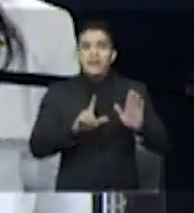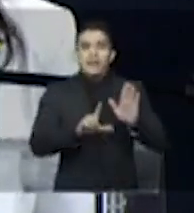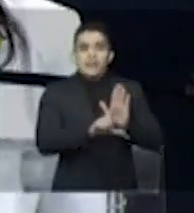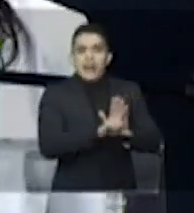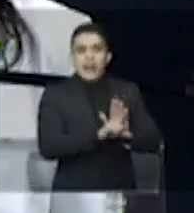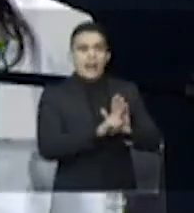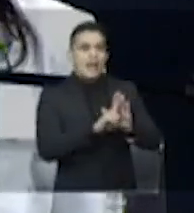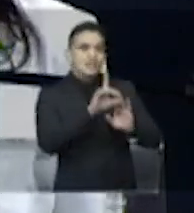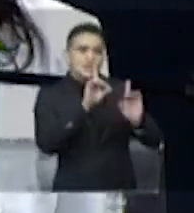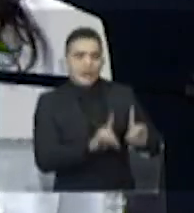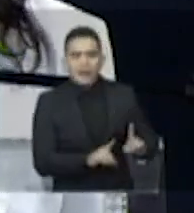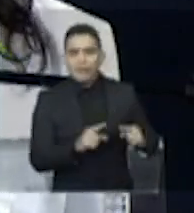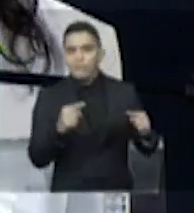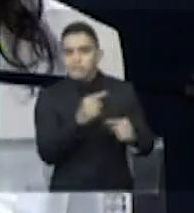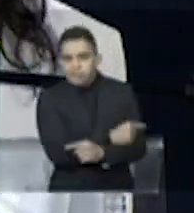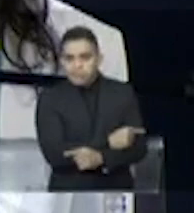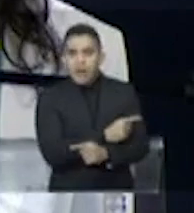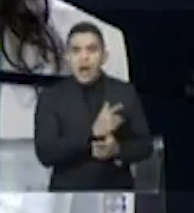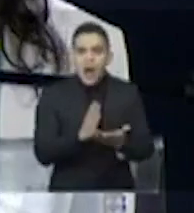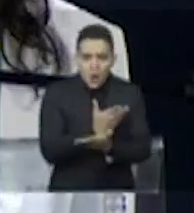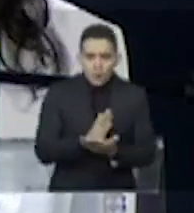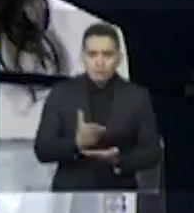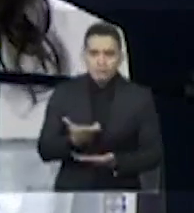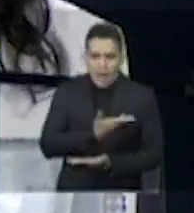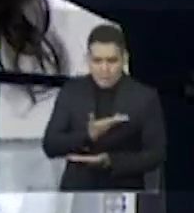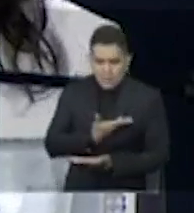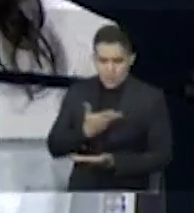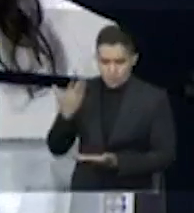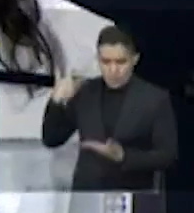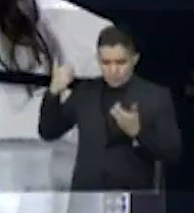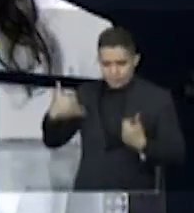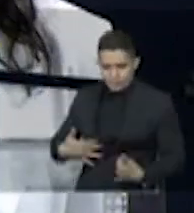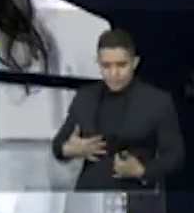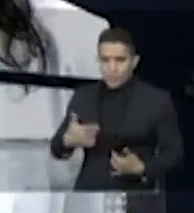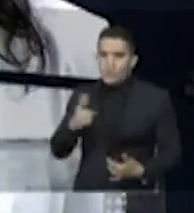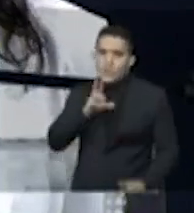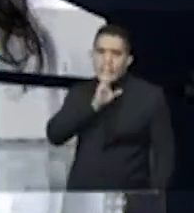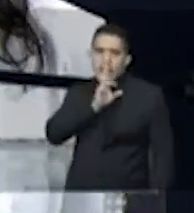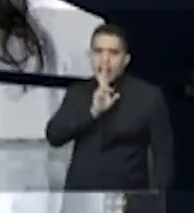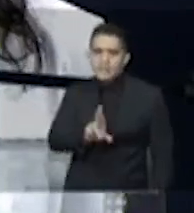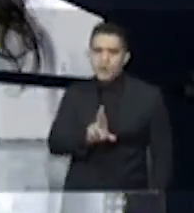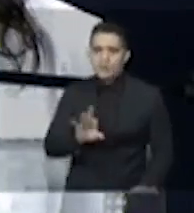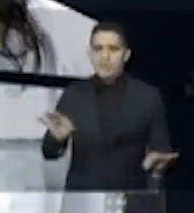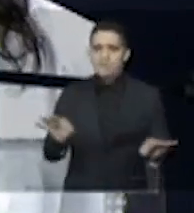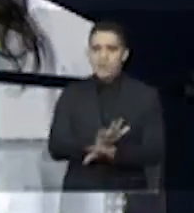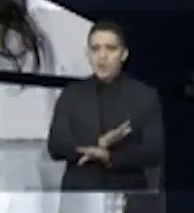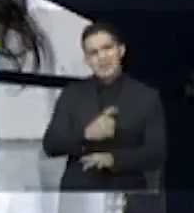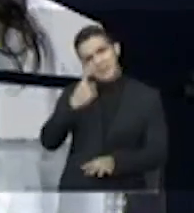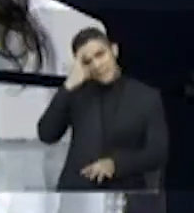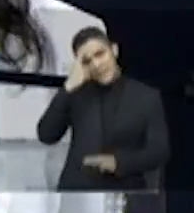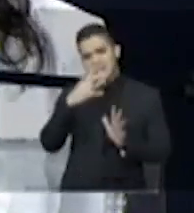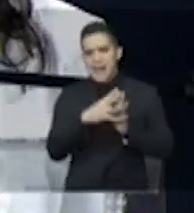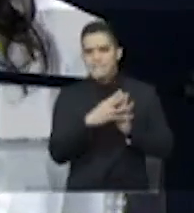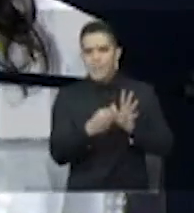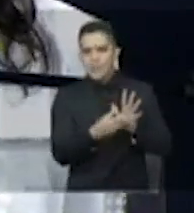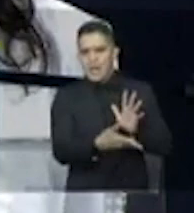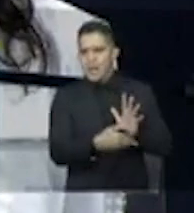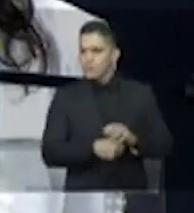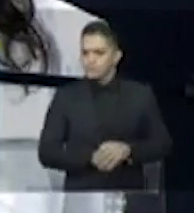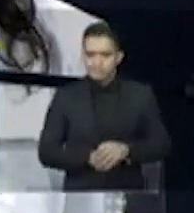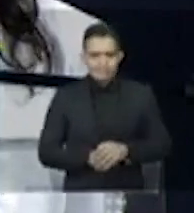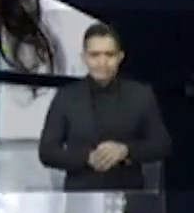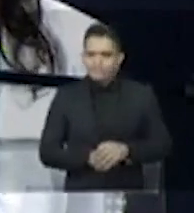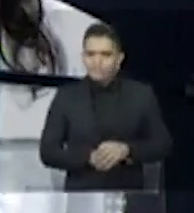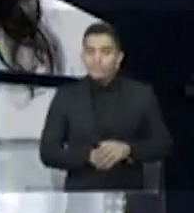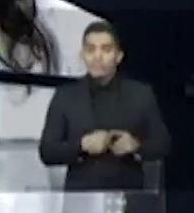de zeladoria e que muitos colegas já apresentaram aqui, não existe uma resposta institucional capaz de repensar esse modelo. Isso porque não há um canal